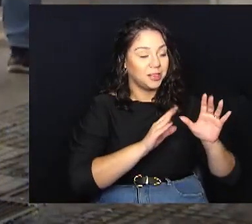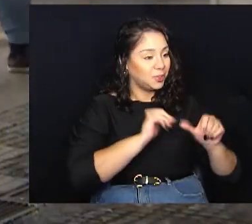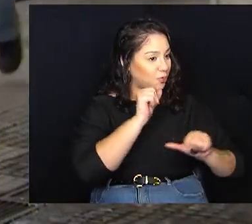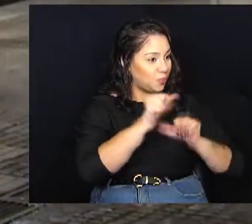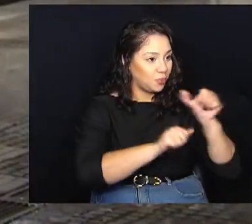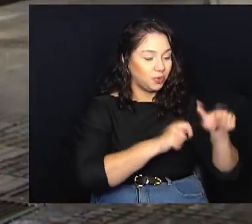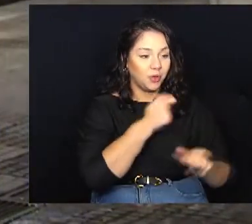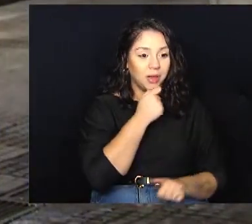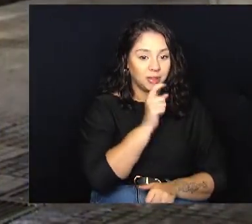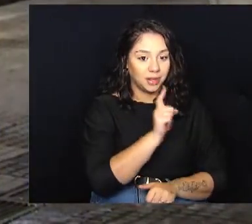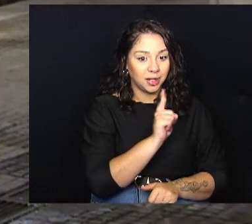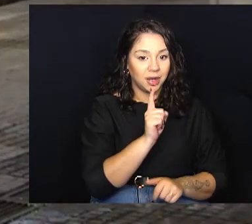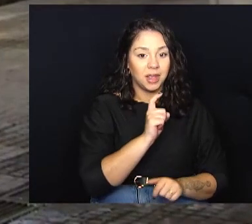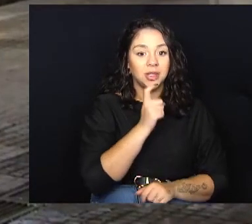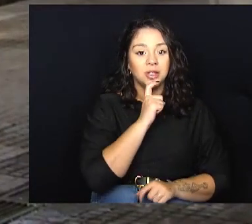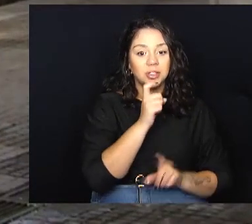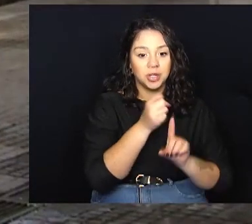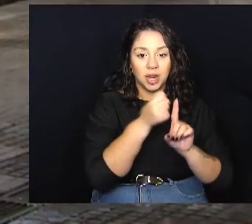tal geladeira